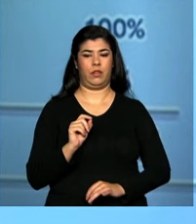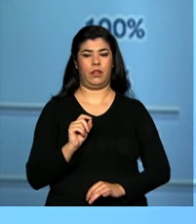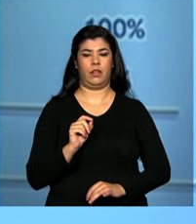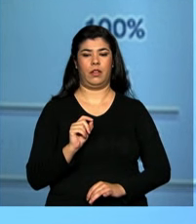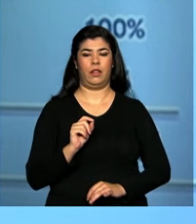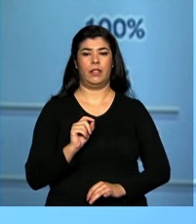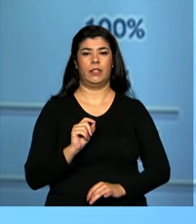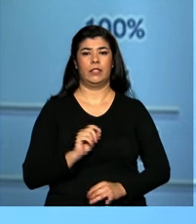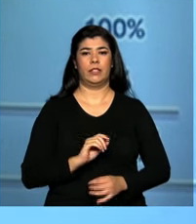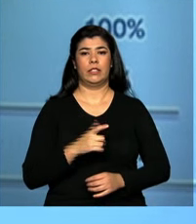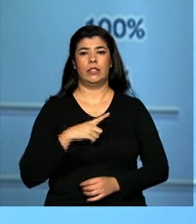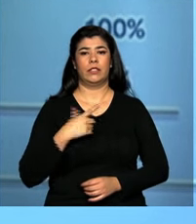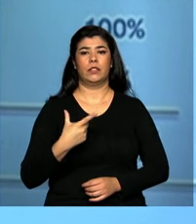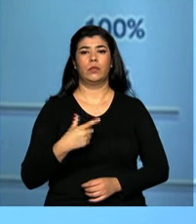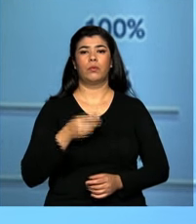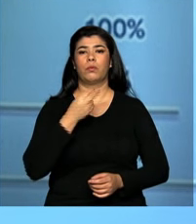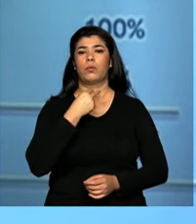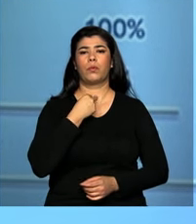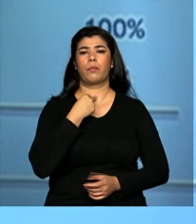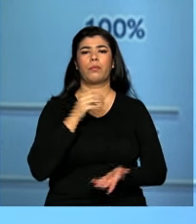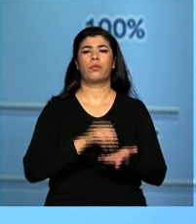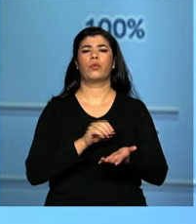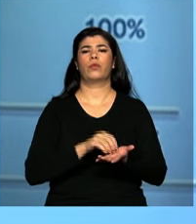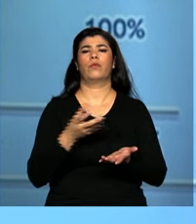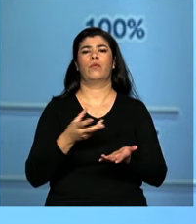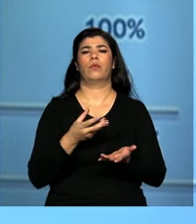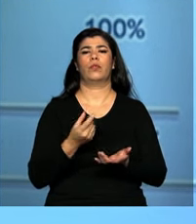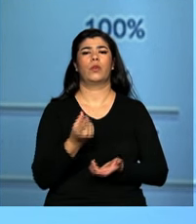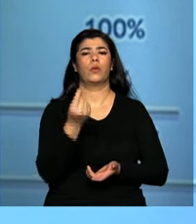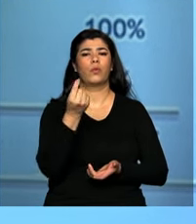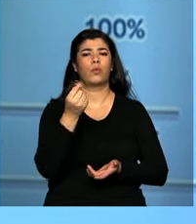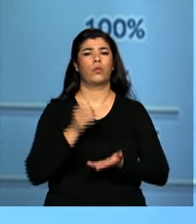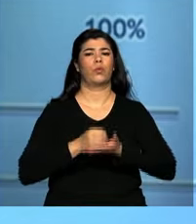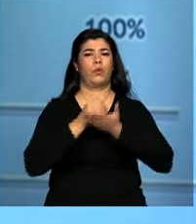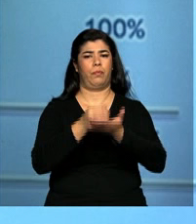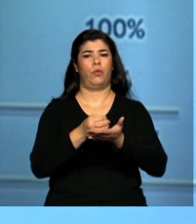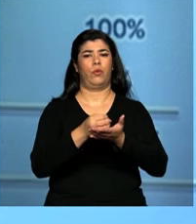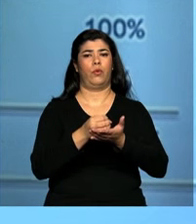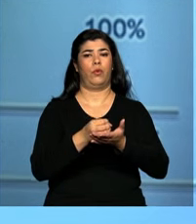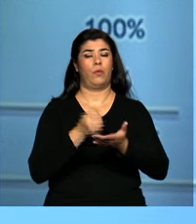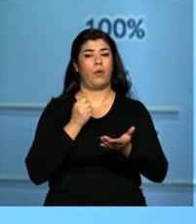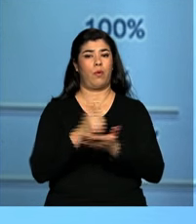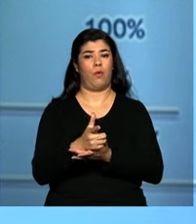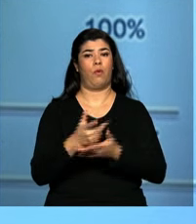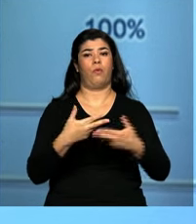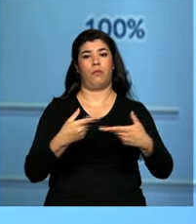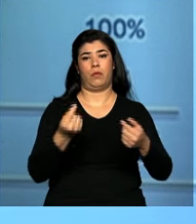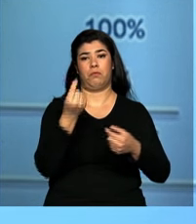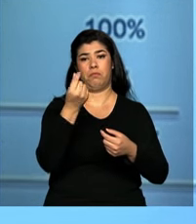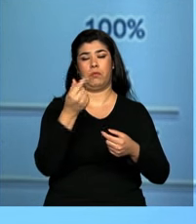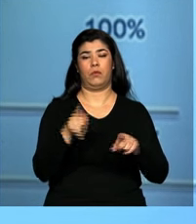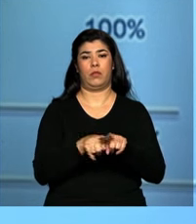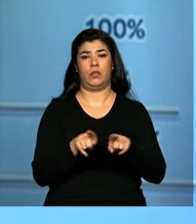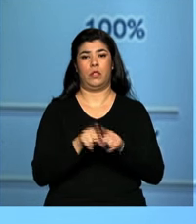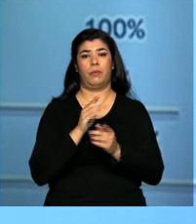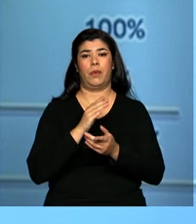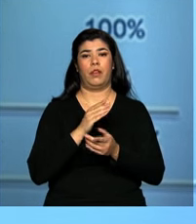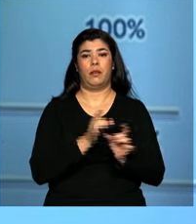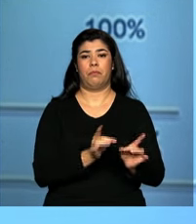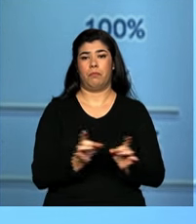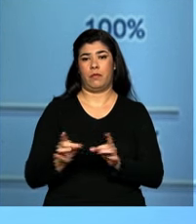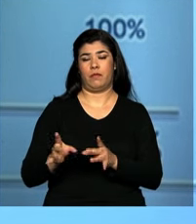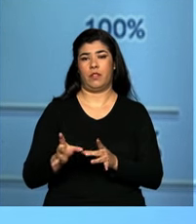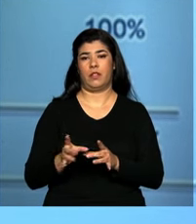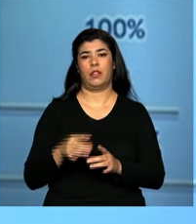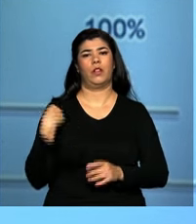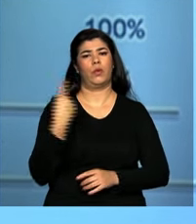não deixar faltar recursos para o custeio e para a comercialização. Todo mundo sabe que a gente